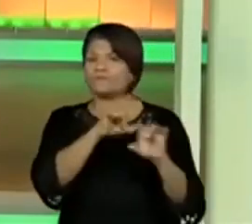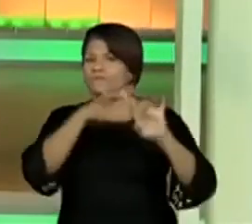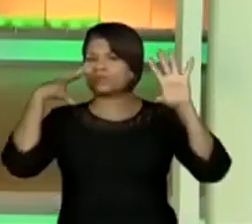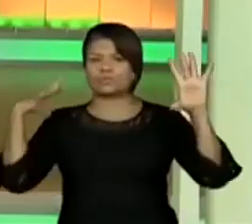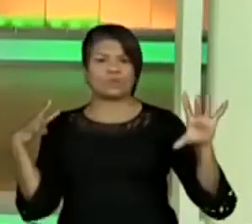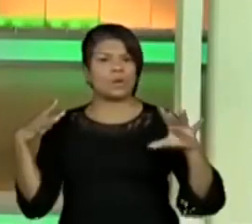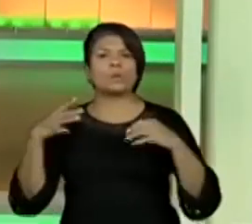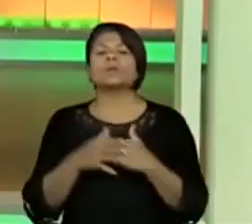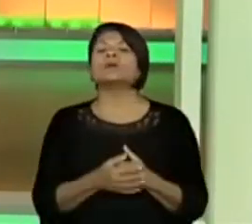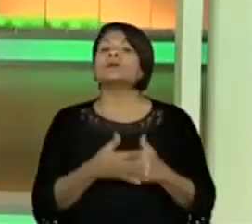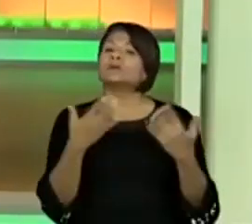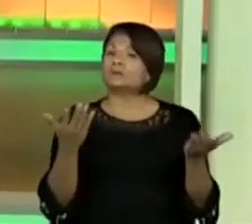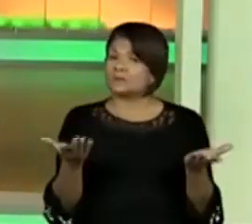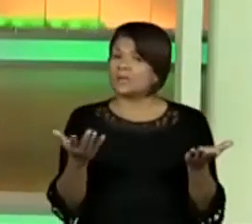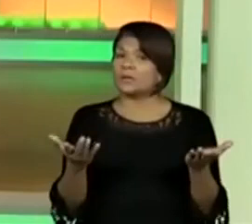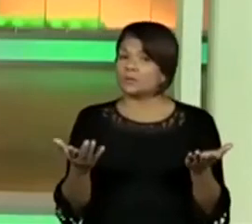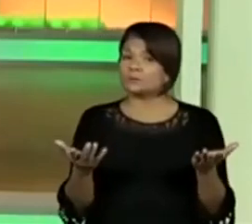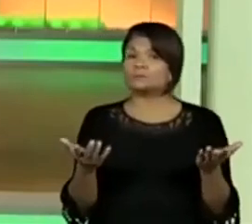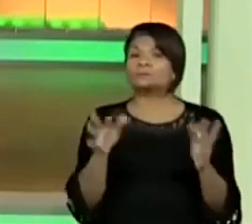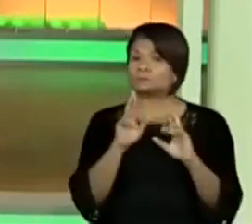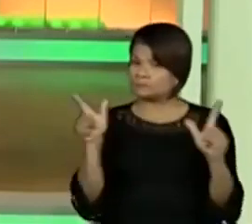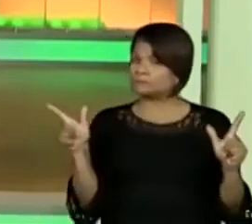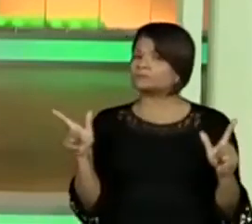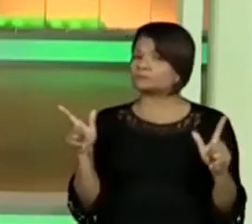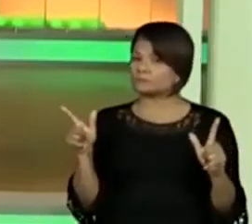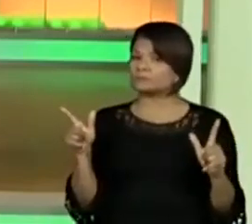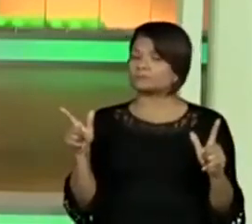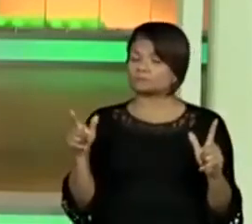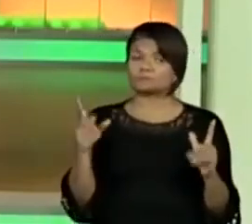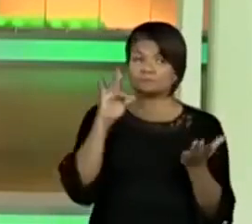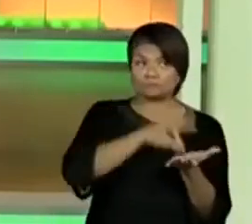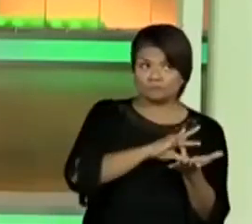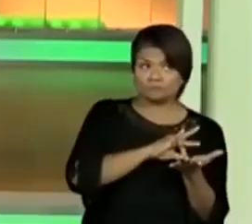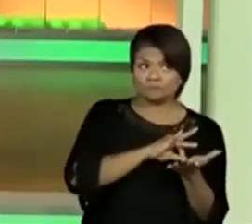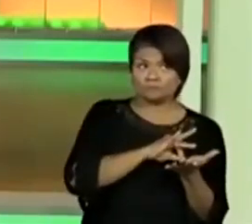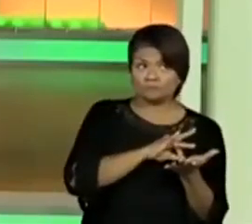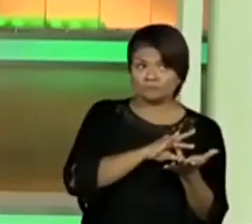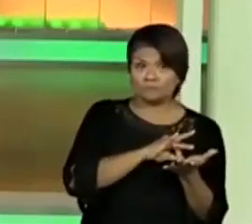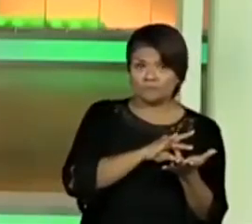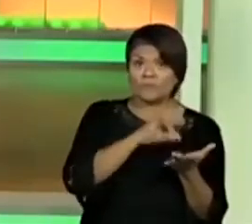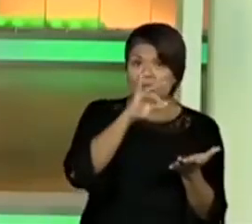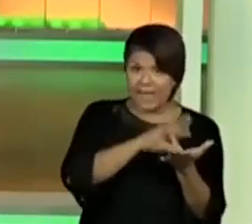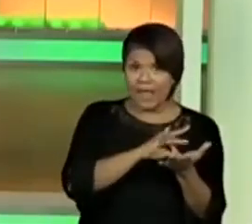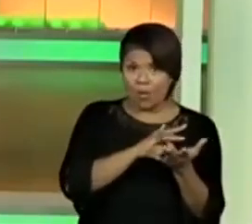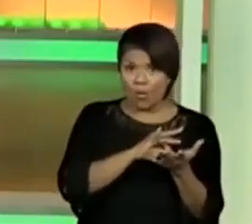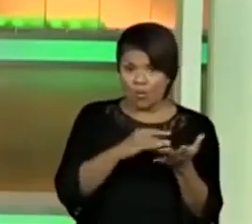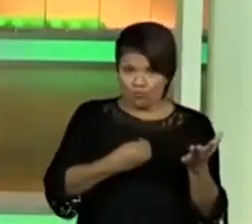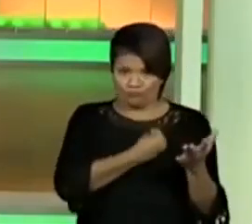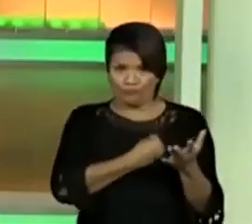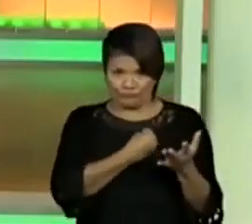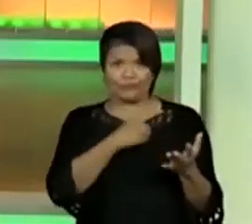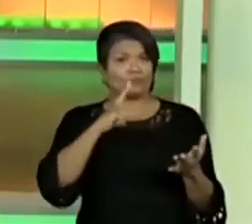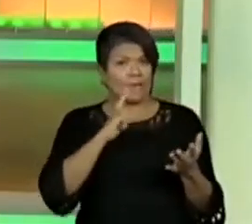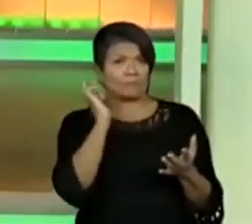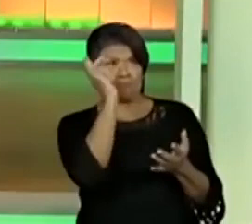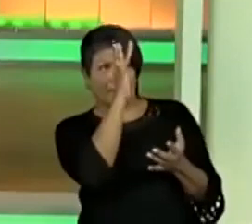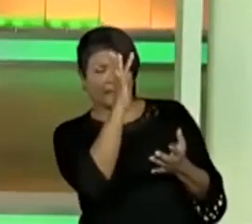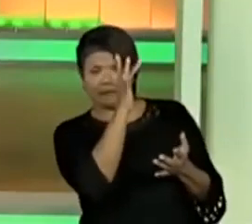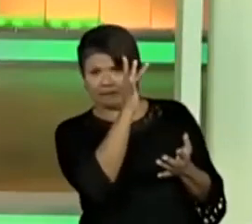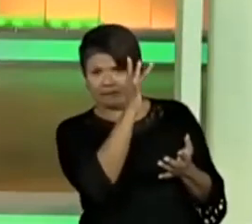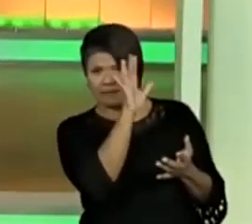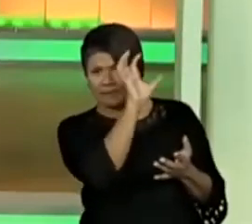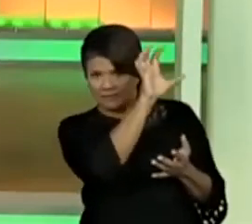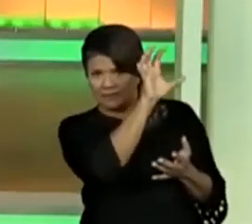Então, olha a diferença de dois mundos, entre o real e o virtual. Ele é real, mas aí ele se torna virtual porque a gente não pode estar